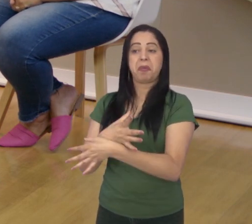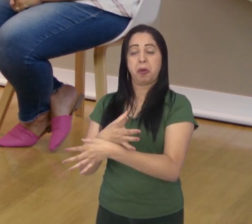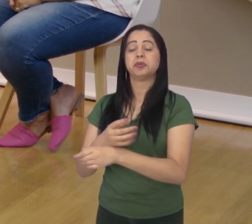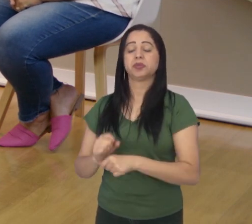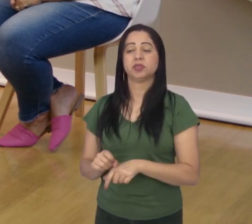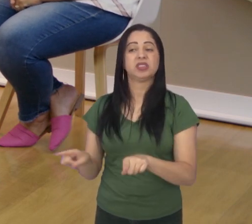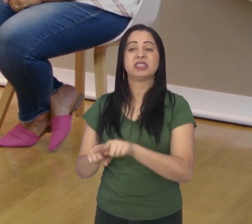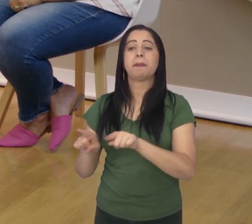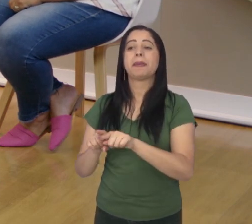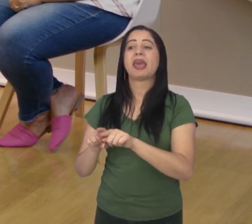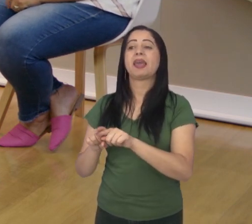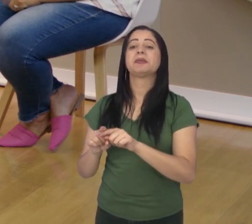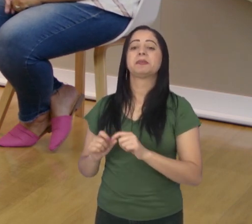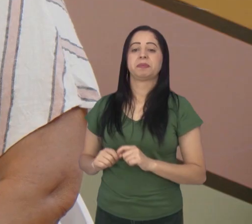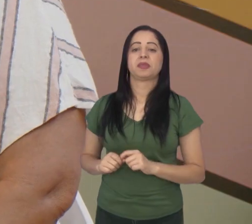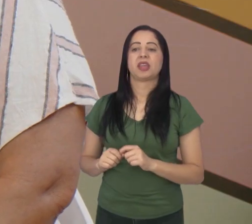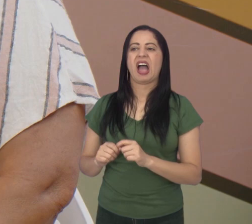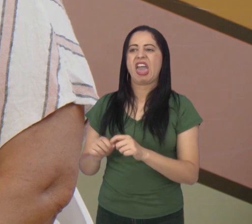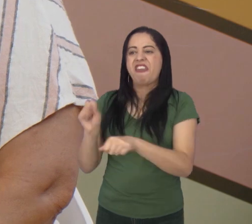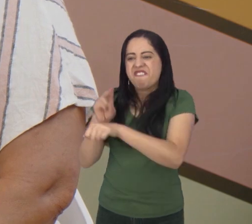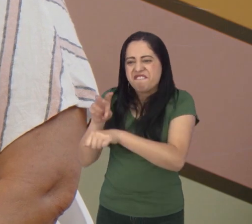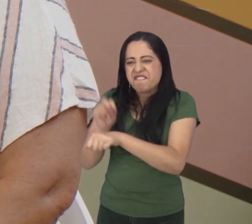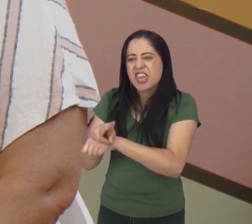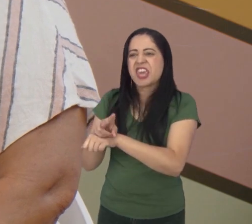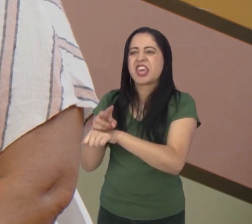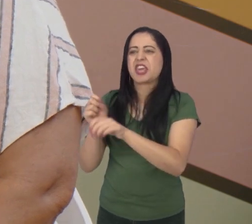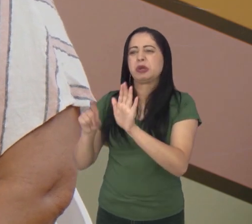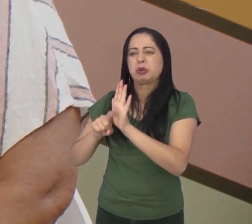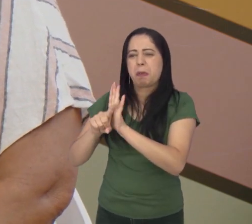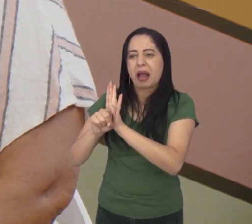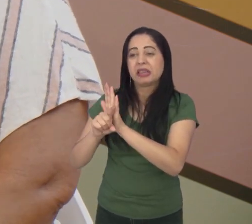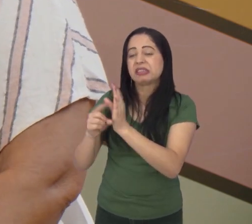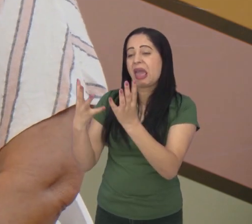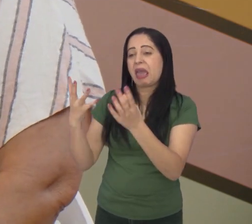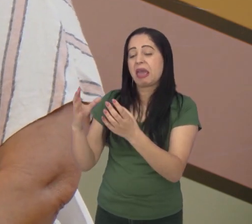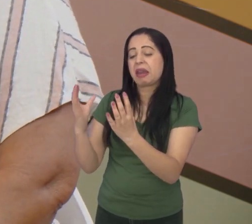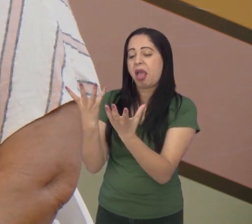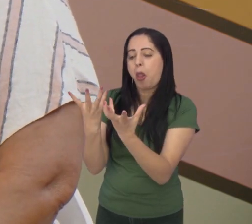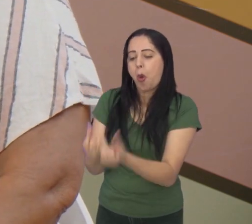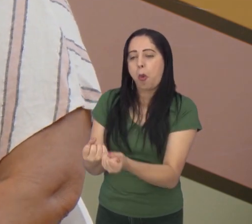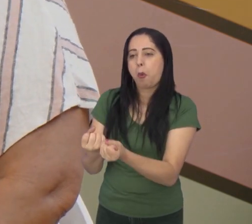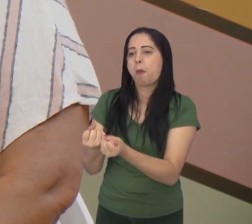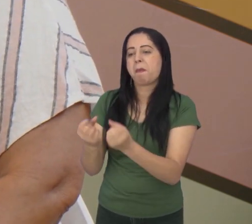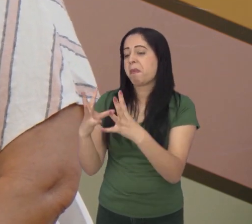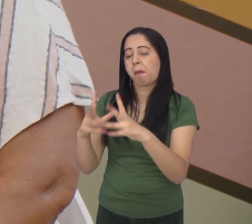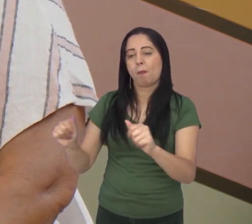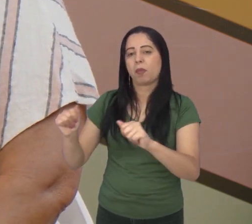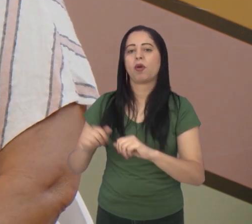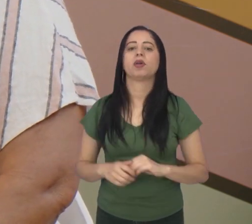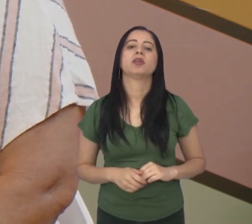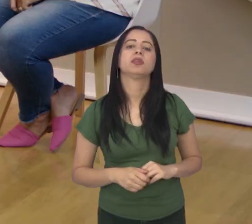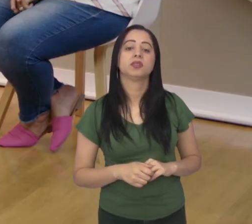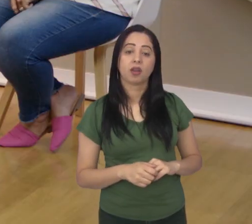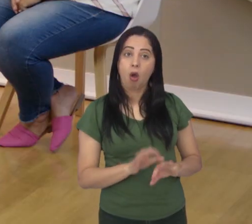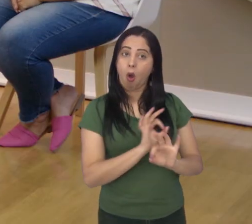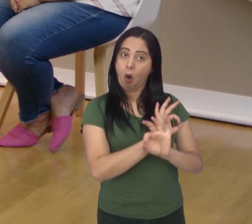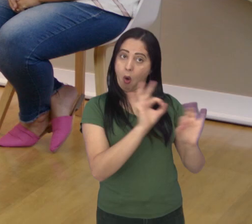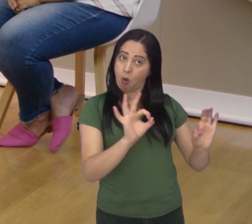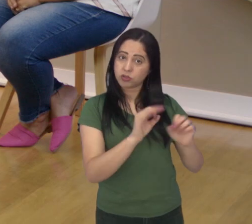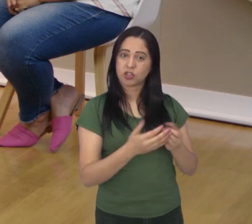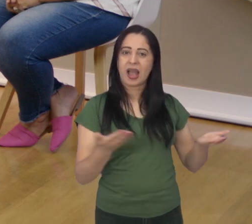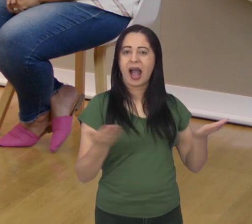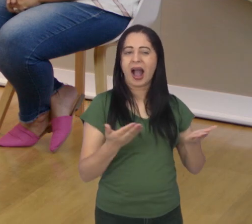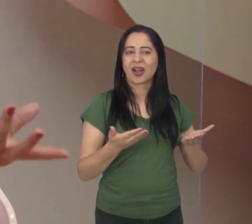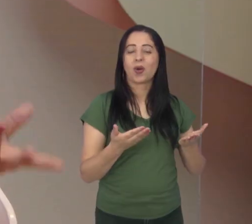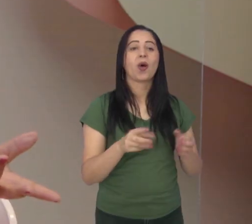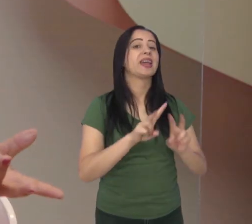é para fungo, bactéria, para possíveis doenças. E eu posso usar isso inclusive nas hortas, todas essas receitinhas. Ótimo, então vamos